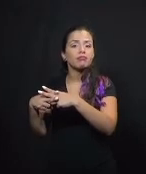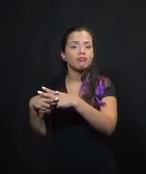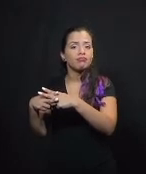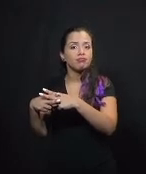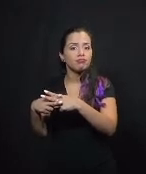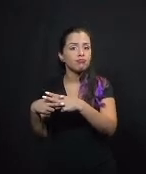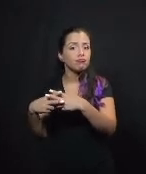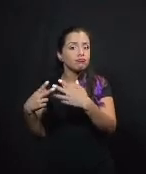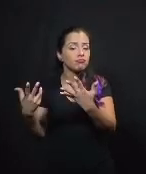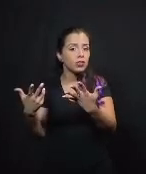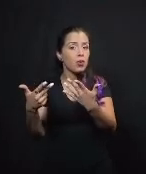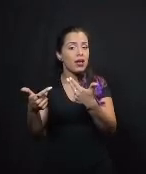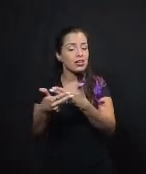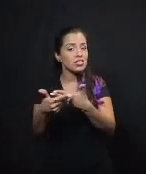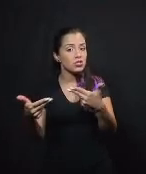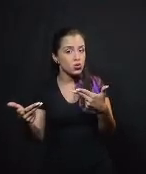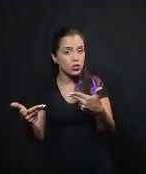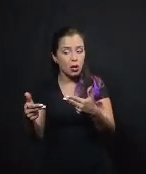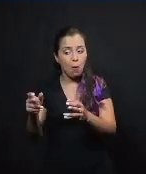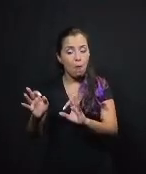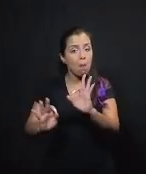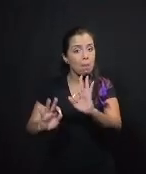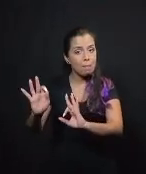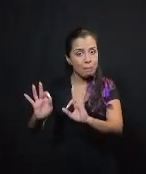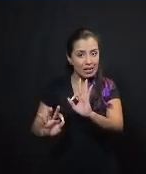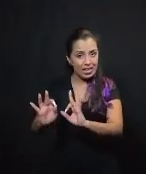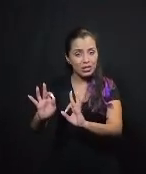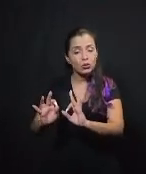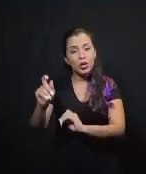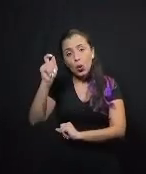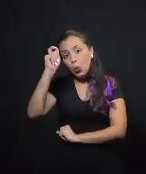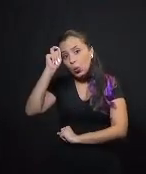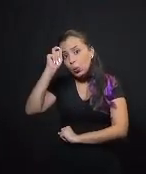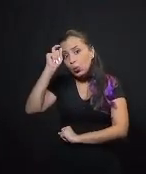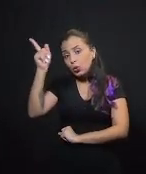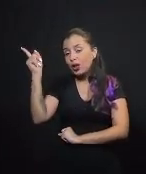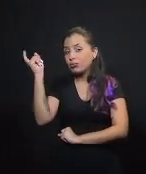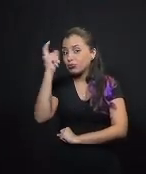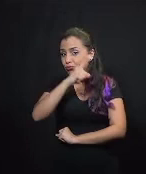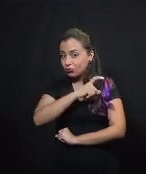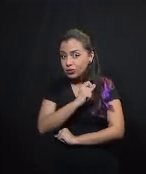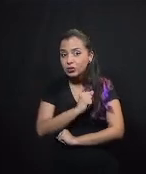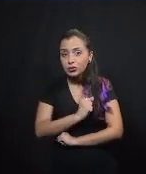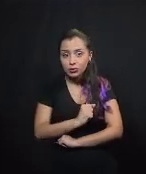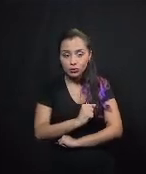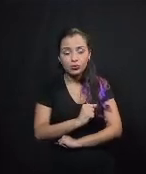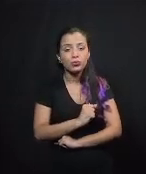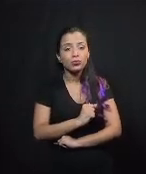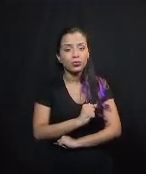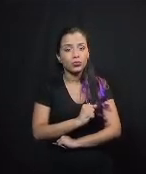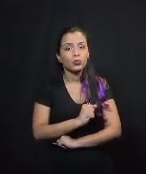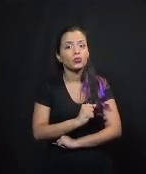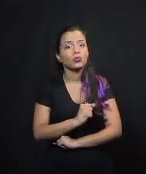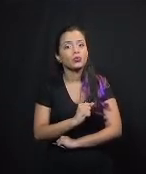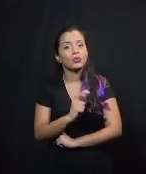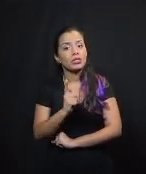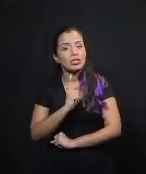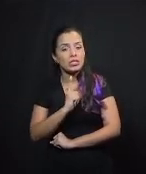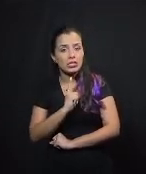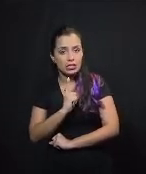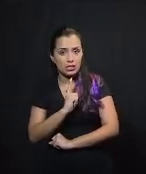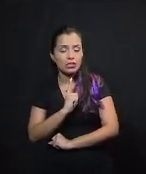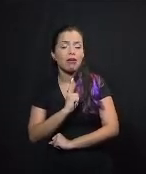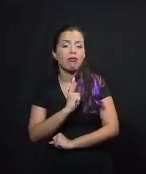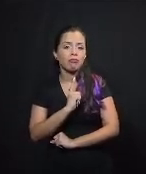essas coisas até num plano cultural estrito, essa coisa do ler poesia numa roda, essas são